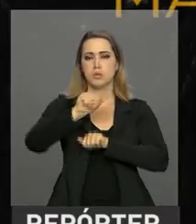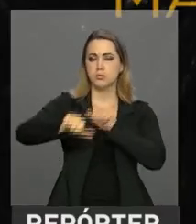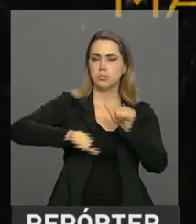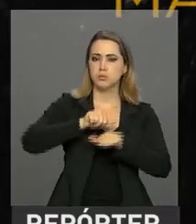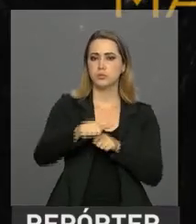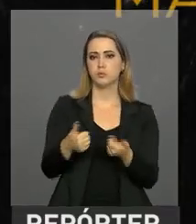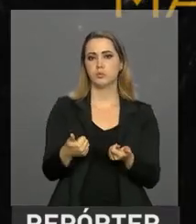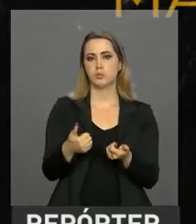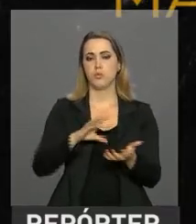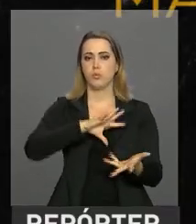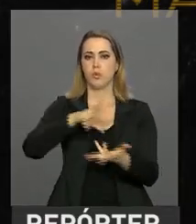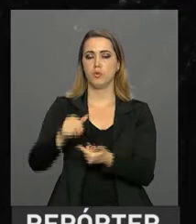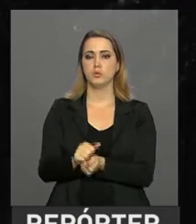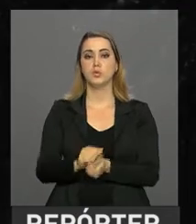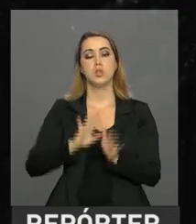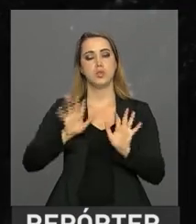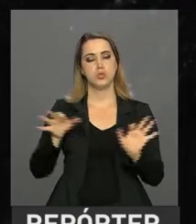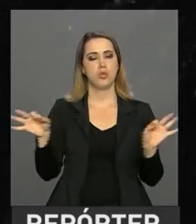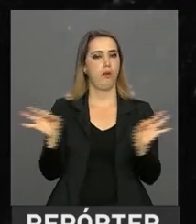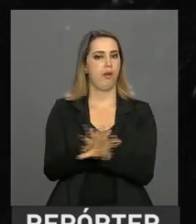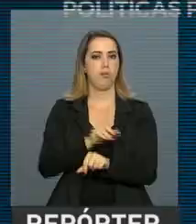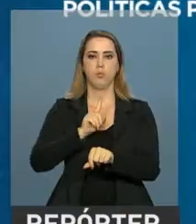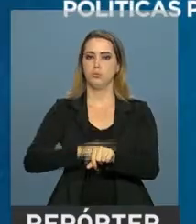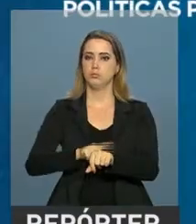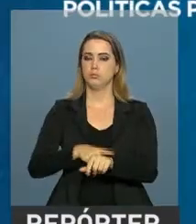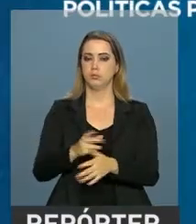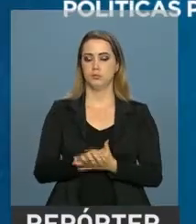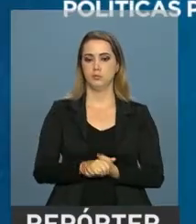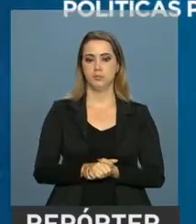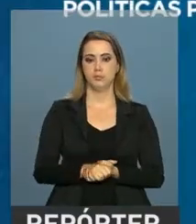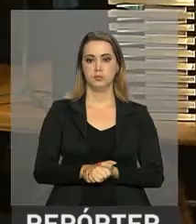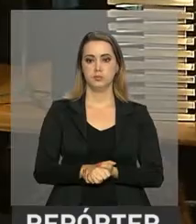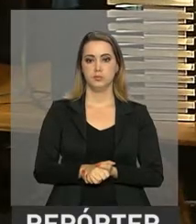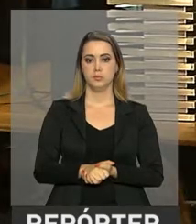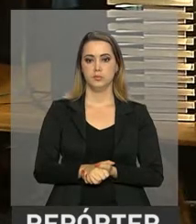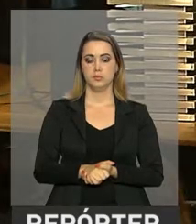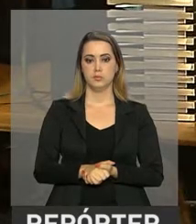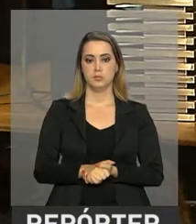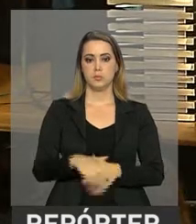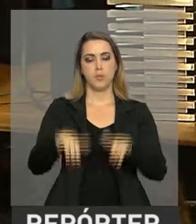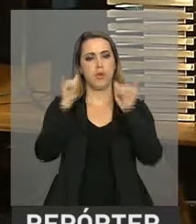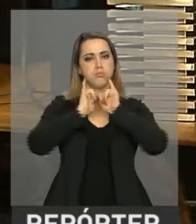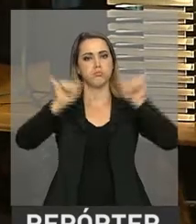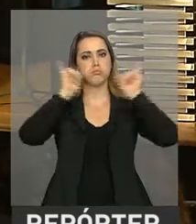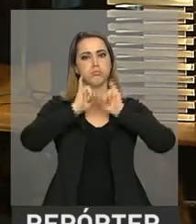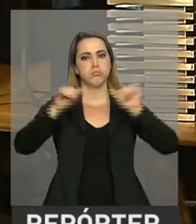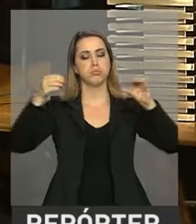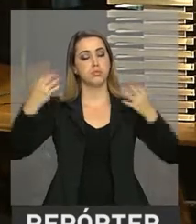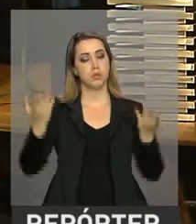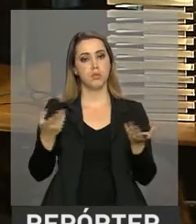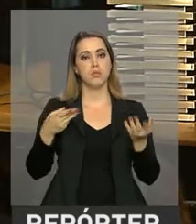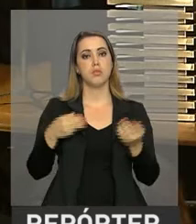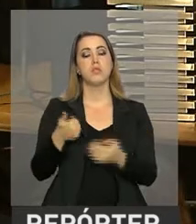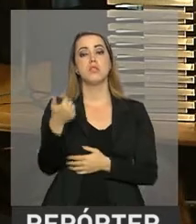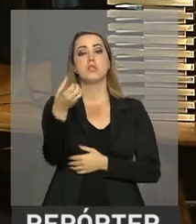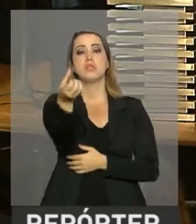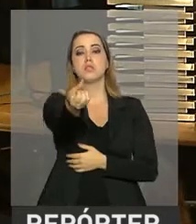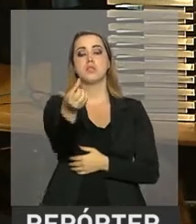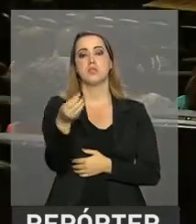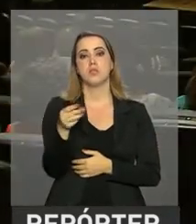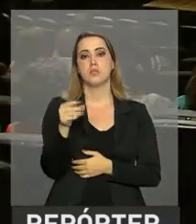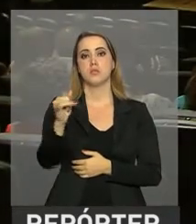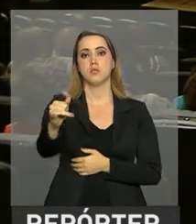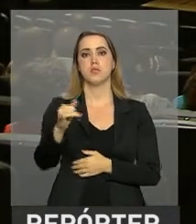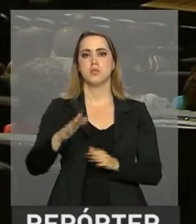machismo já passou da hora a ação é parte da campanha 16 dias de ativismo